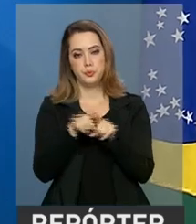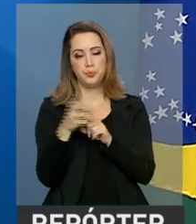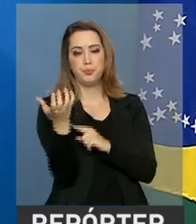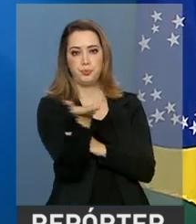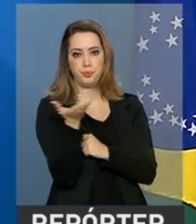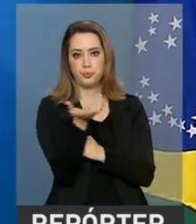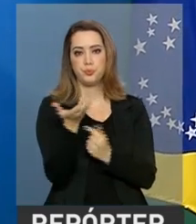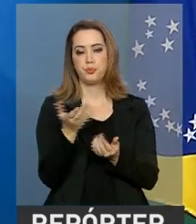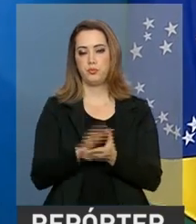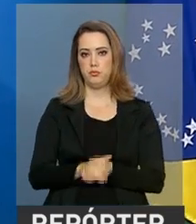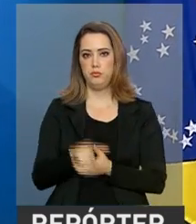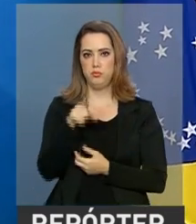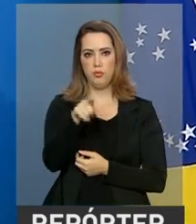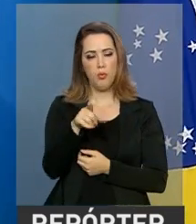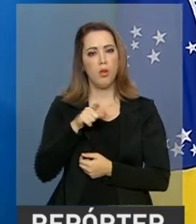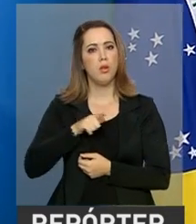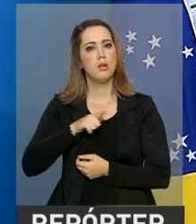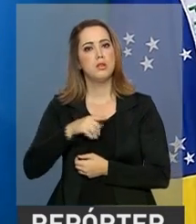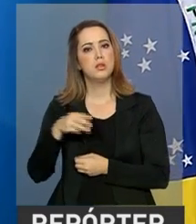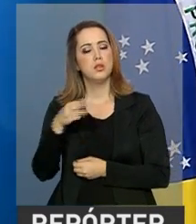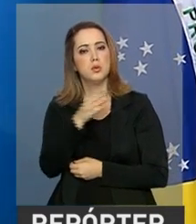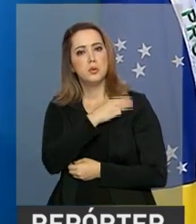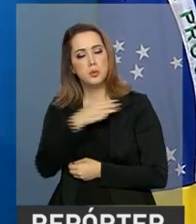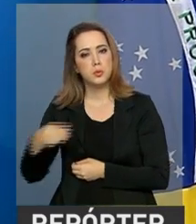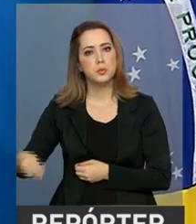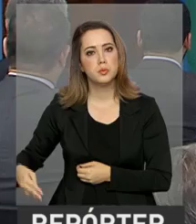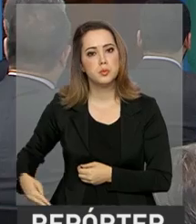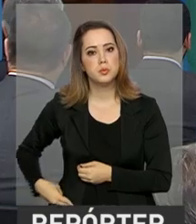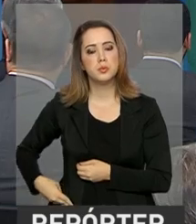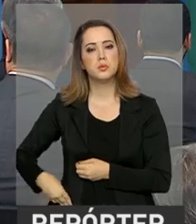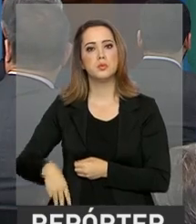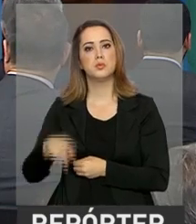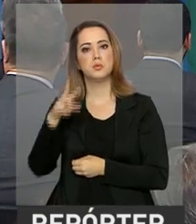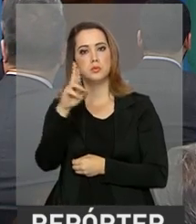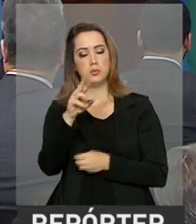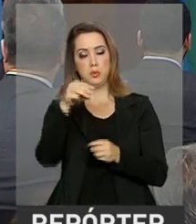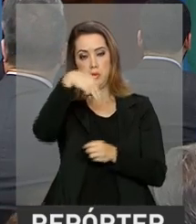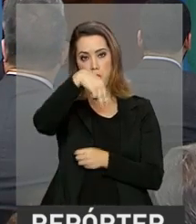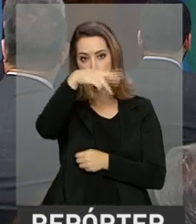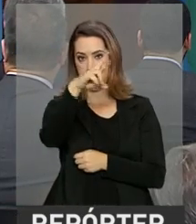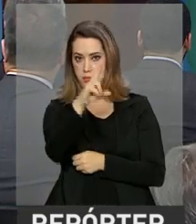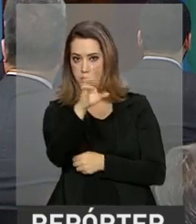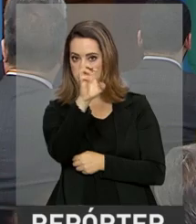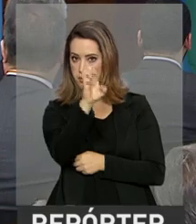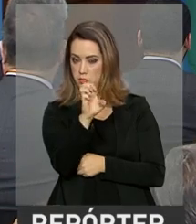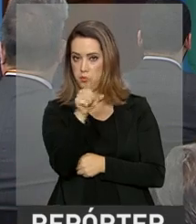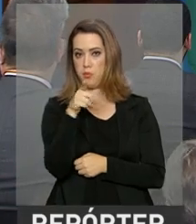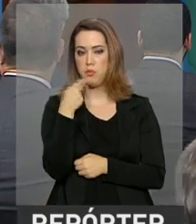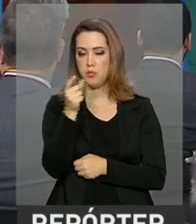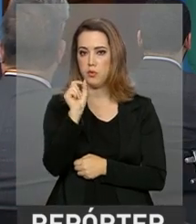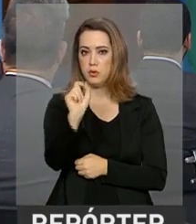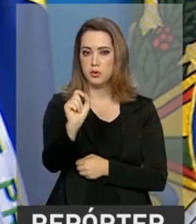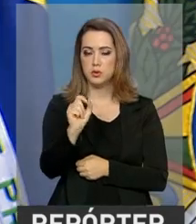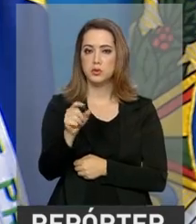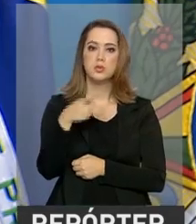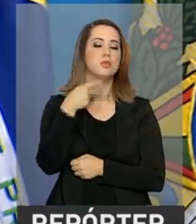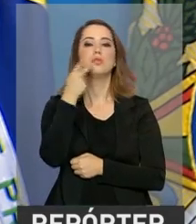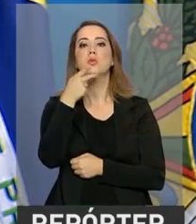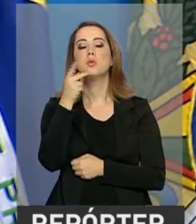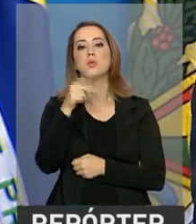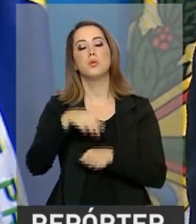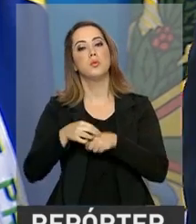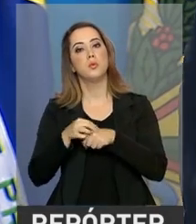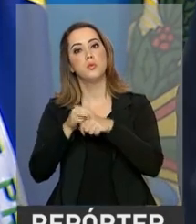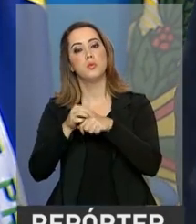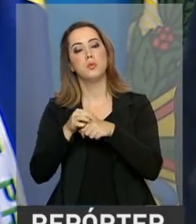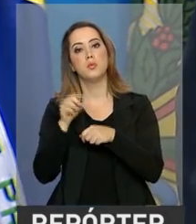Exteriores lembrou que o Brasil responde por 20% das exportações mundiais de carne bovina, o que rende US$ 6 bilhões por